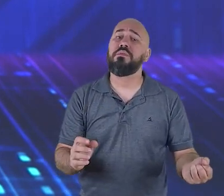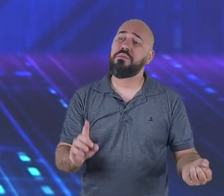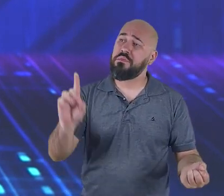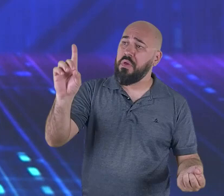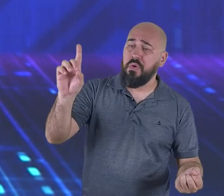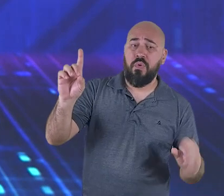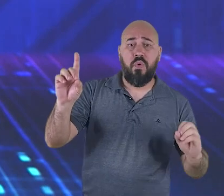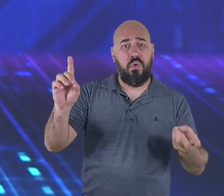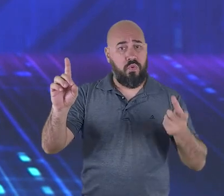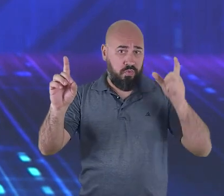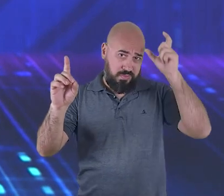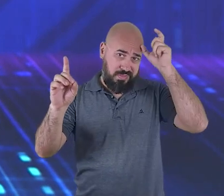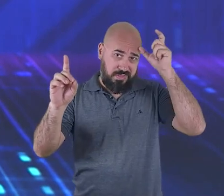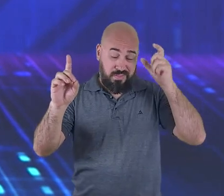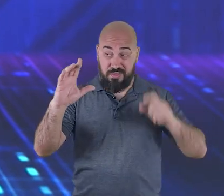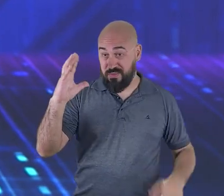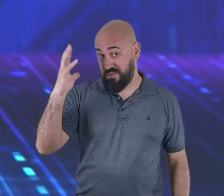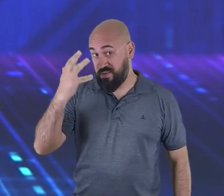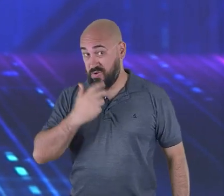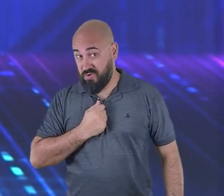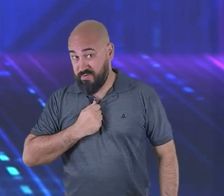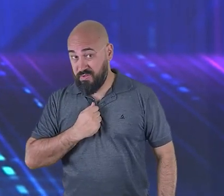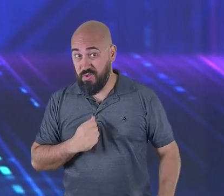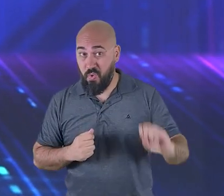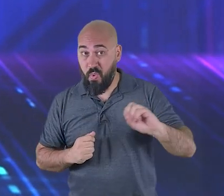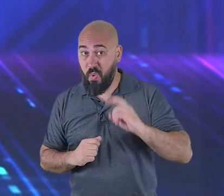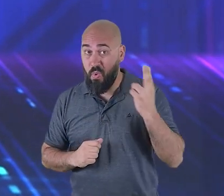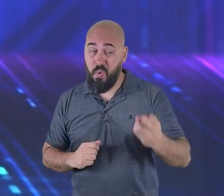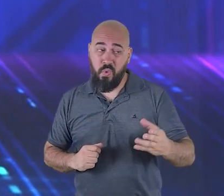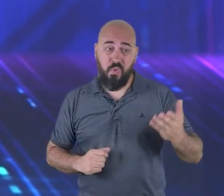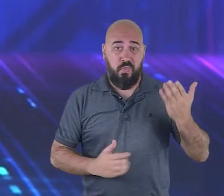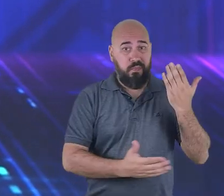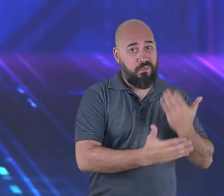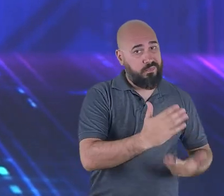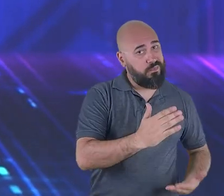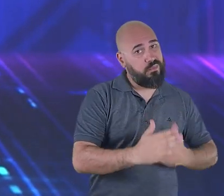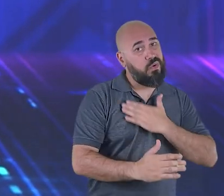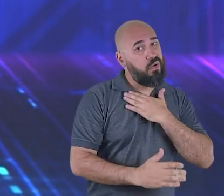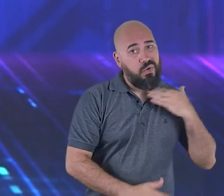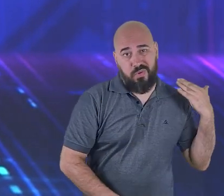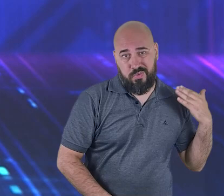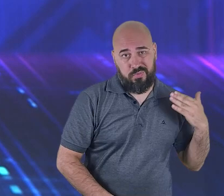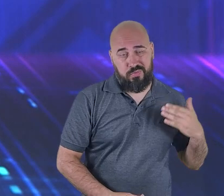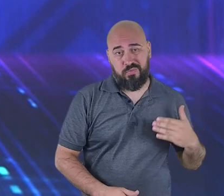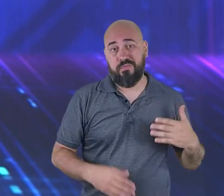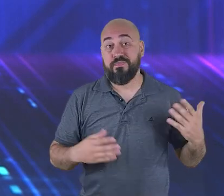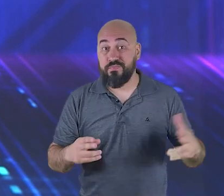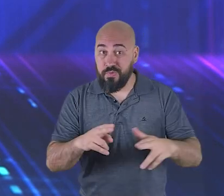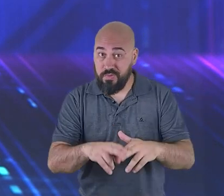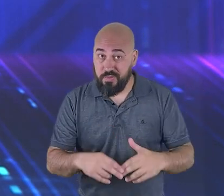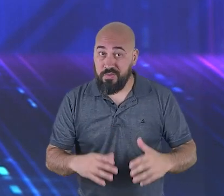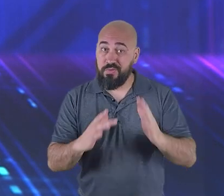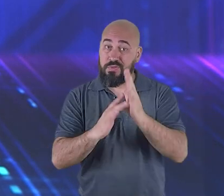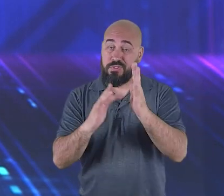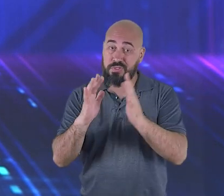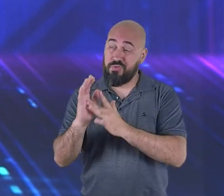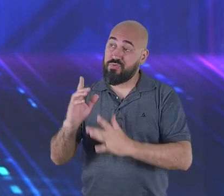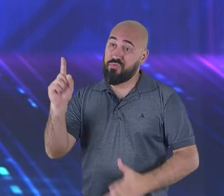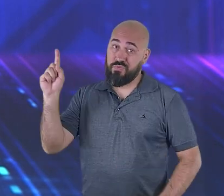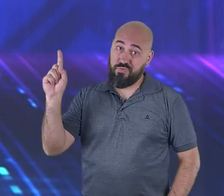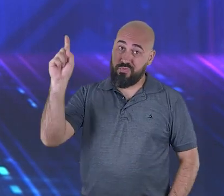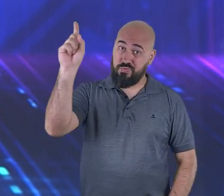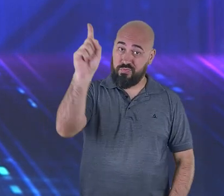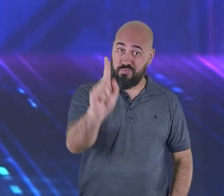a salvação. A maior evidência é que Deus amou o mundo de tal maneira que deu o seu Filho unigênito para que